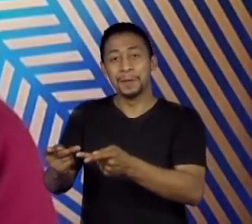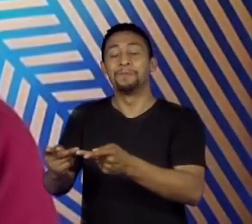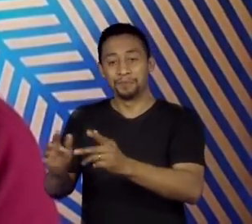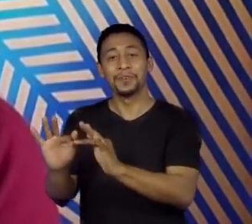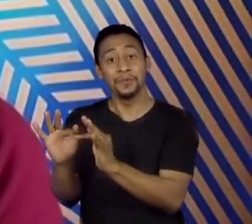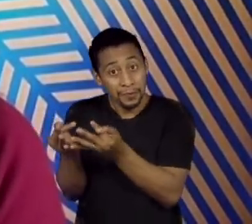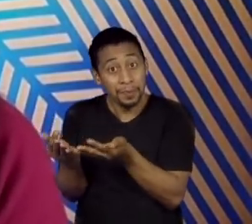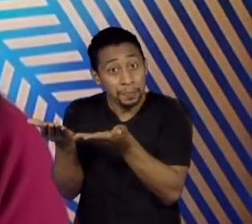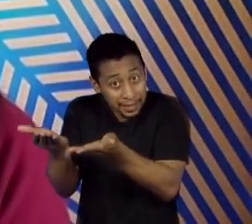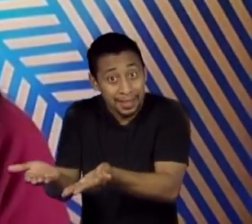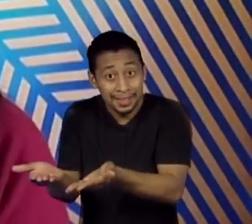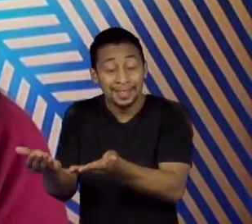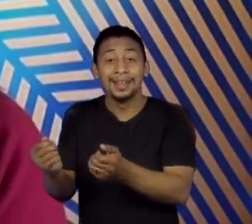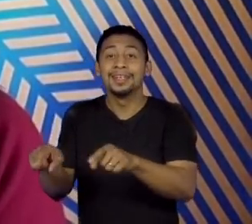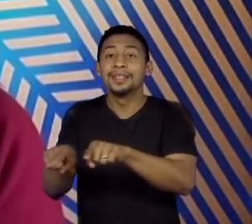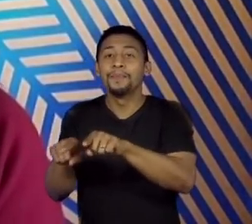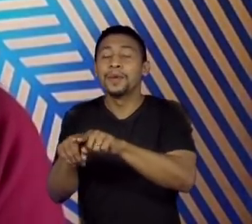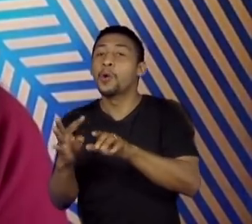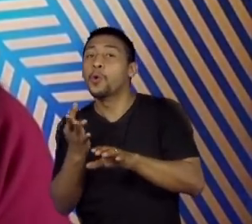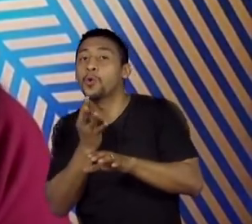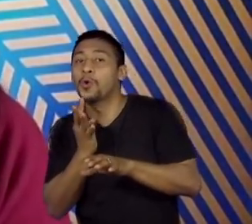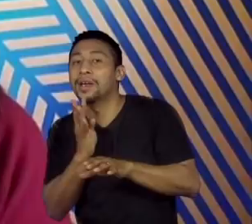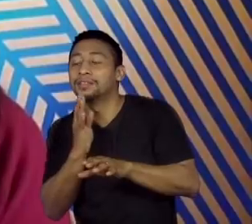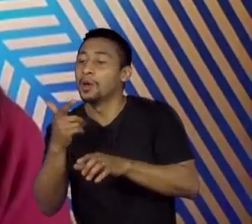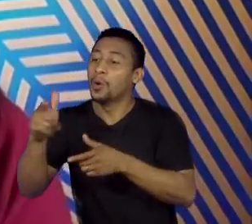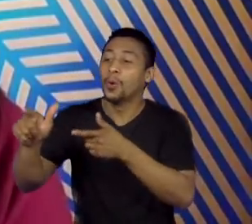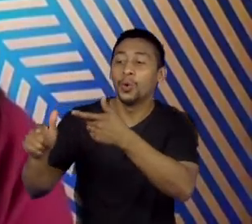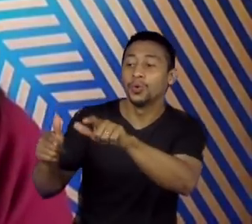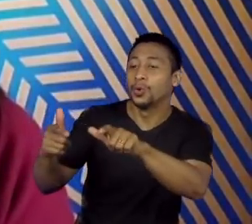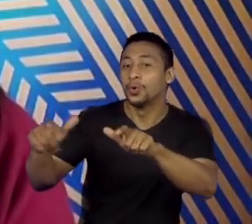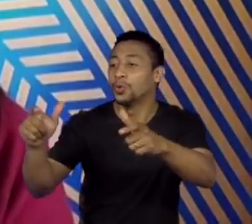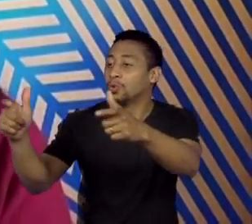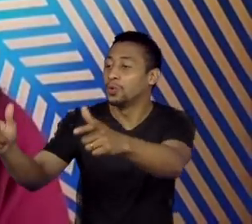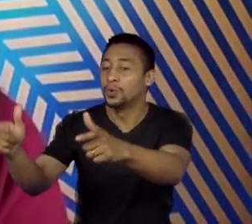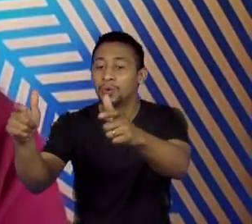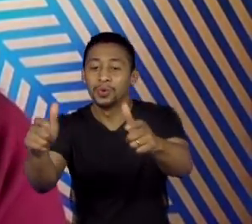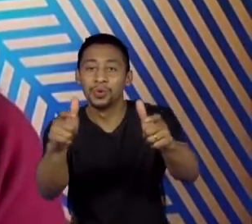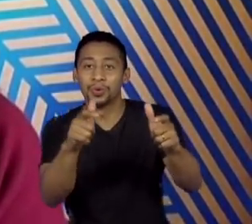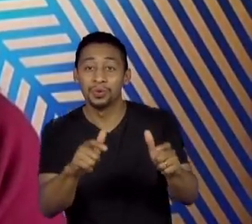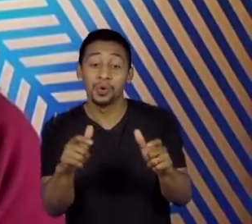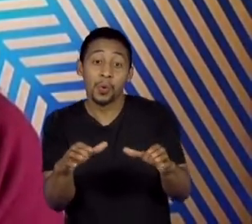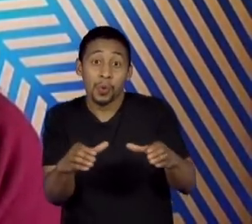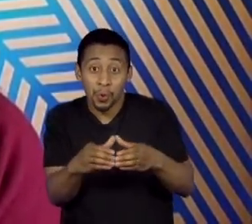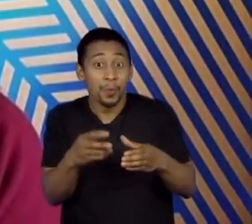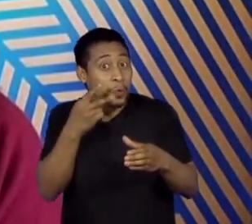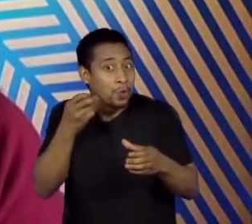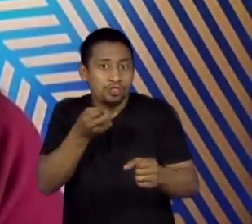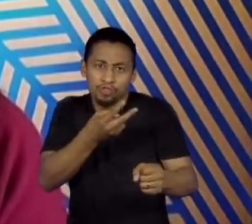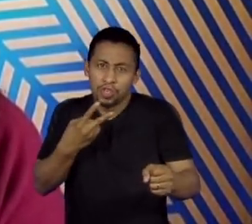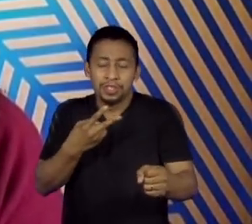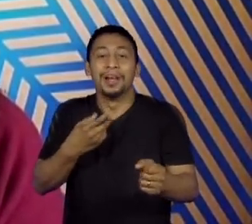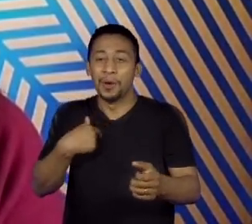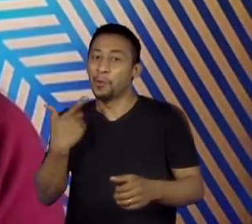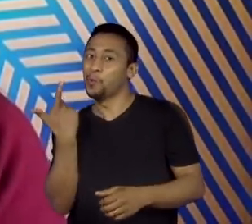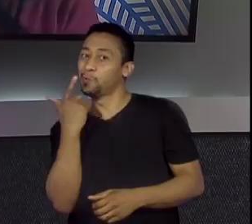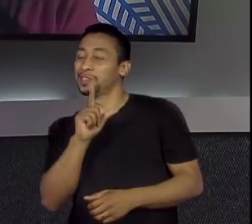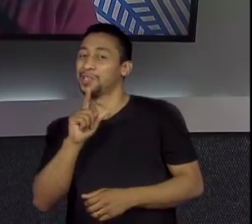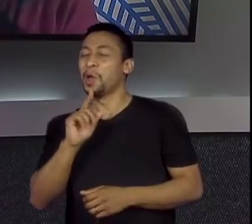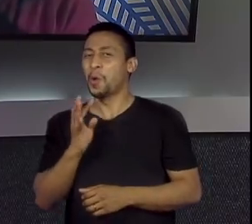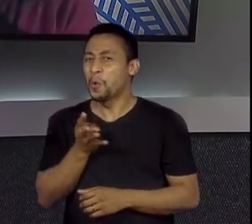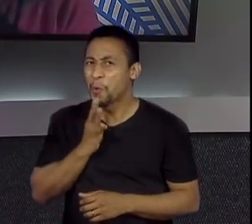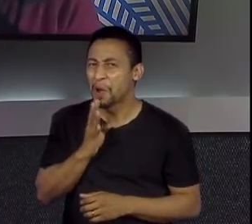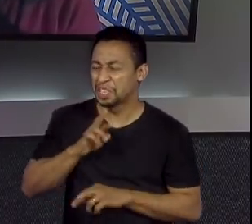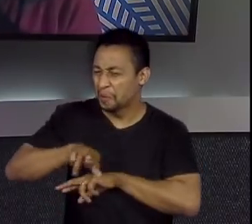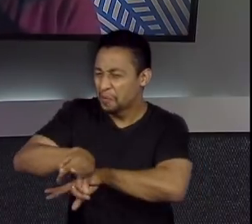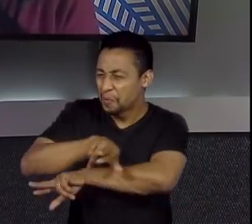também conhecer outras terras indígenas. Tive a oportunidade maravilhosa de conhecer vários povos e seus territórios, em